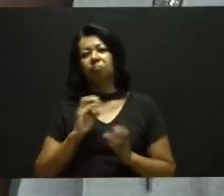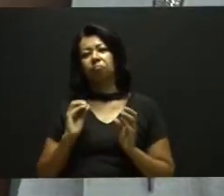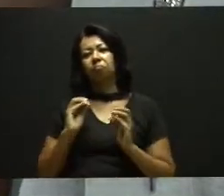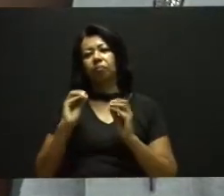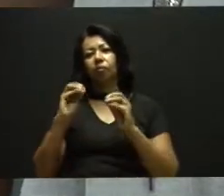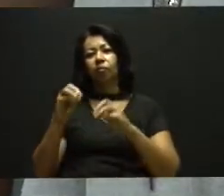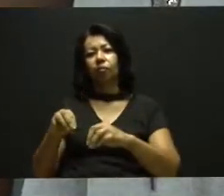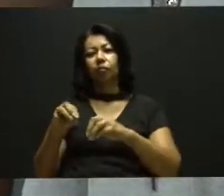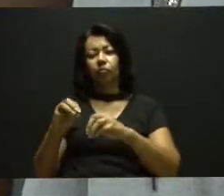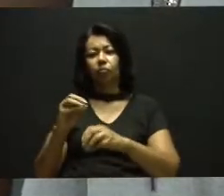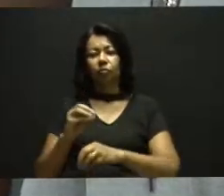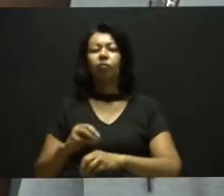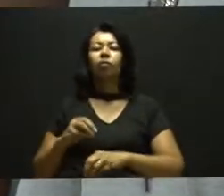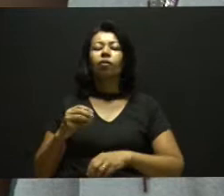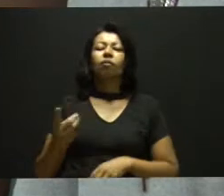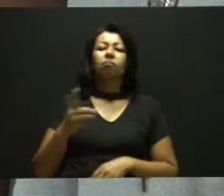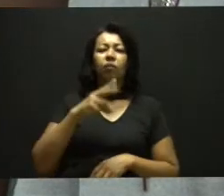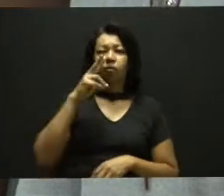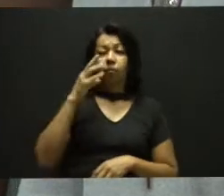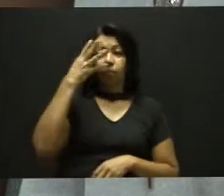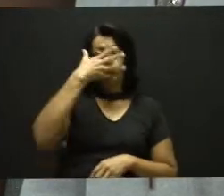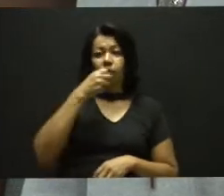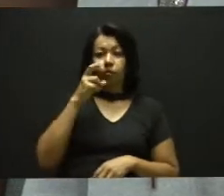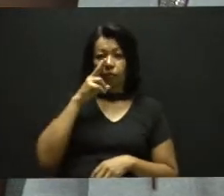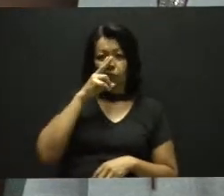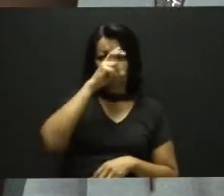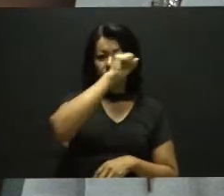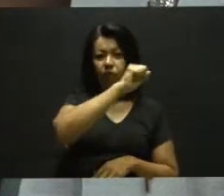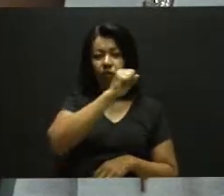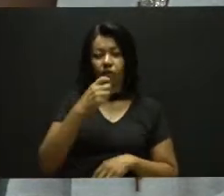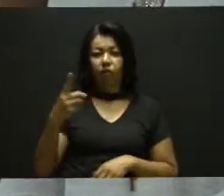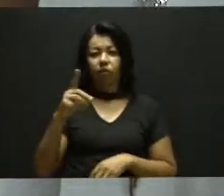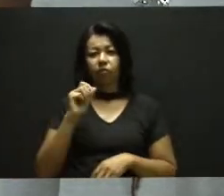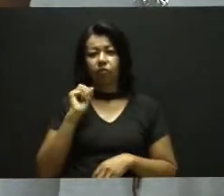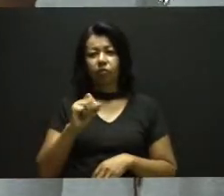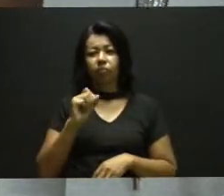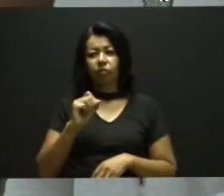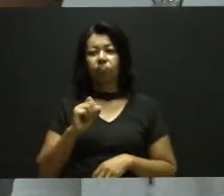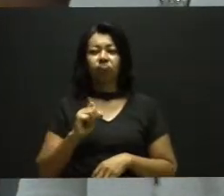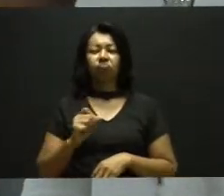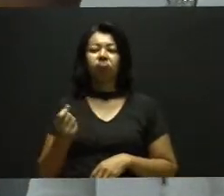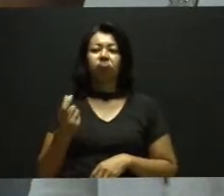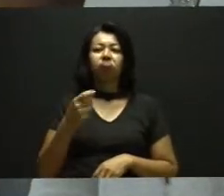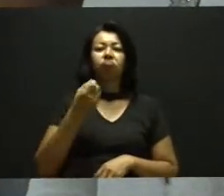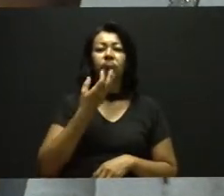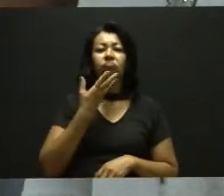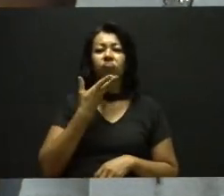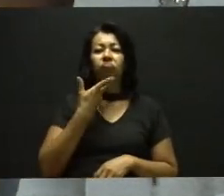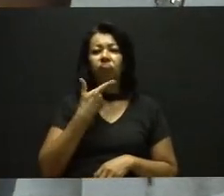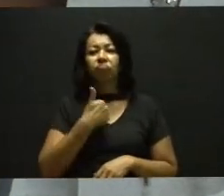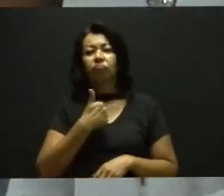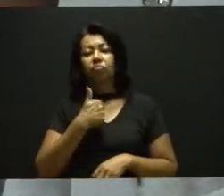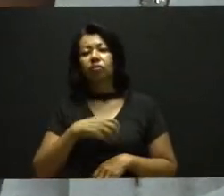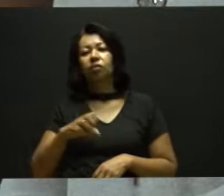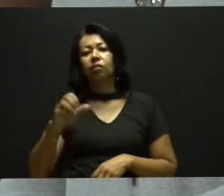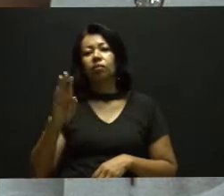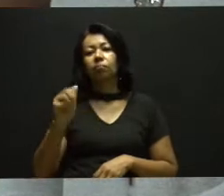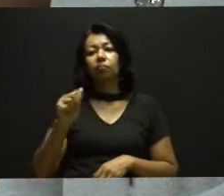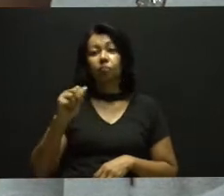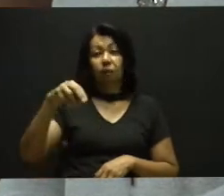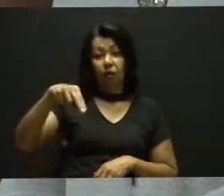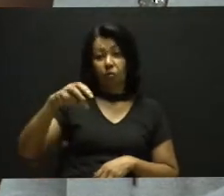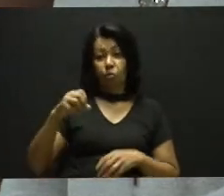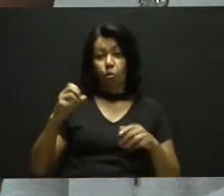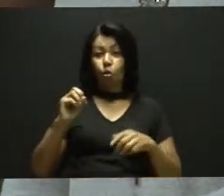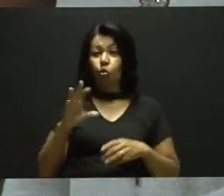belo e forte até o que é barra só lutando sem